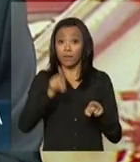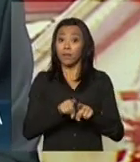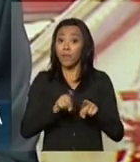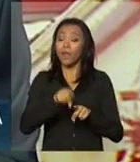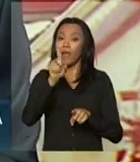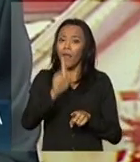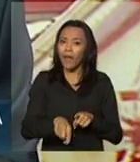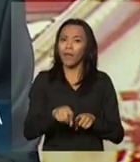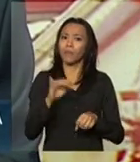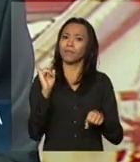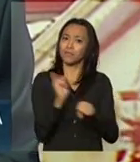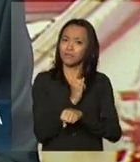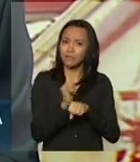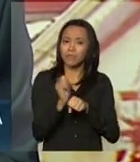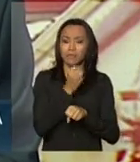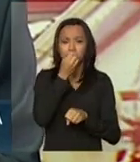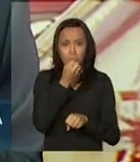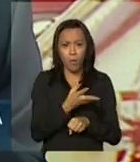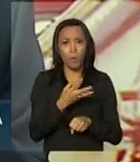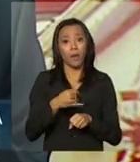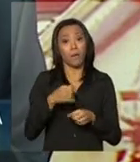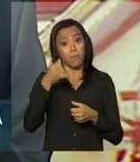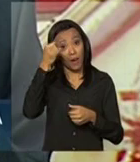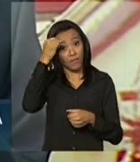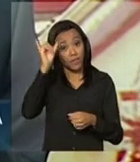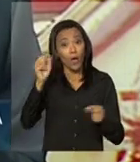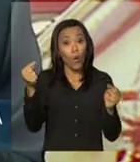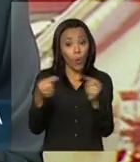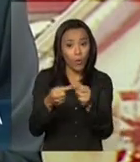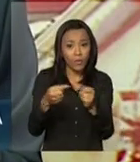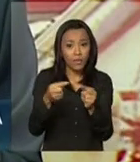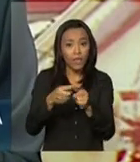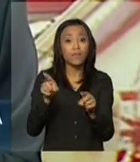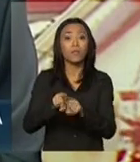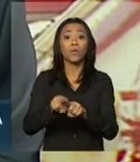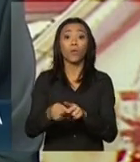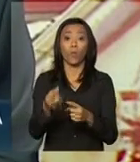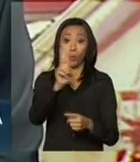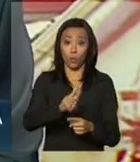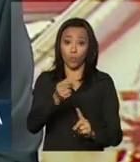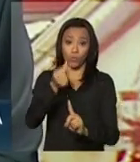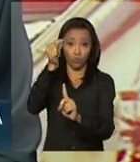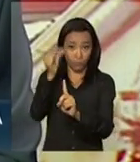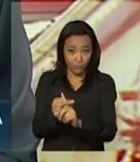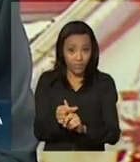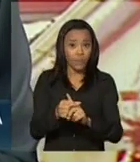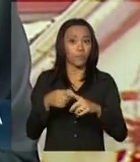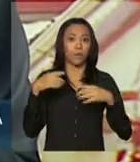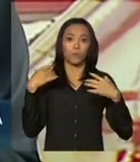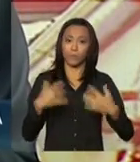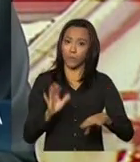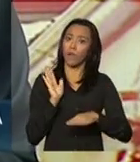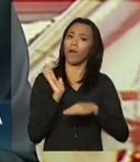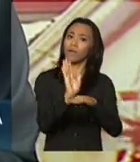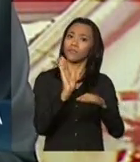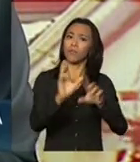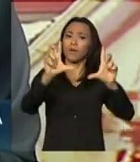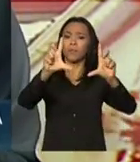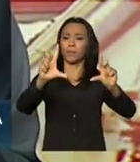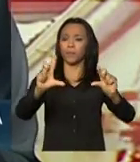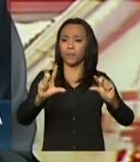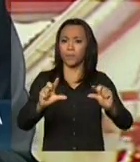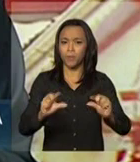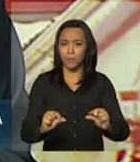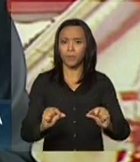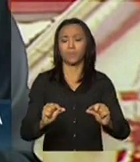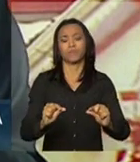uma ferramenta poderosíssima de prevenção que, combinada com o uso do preservativo, pode dar um impacto muito grande na redução da